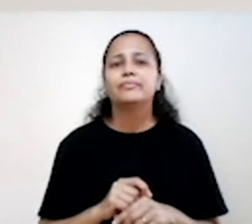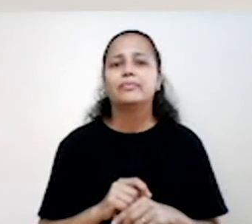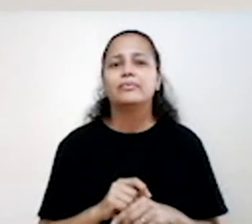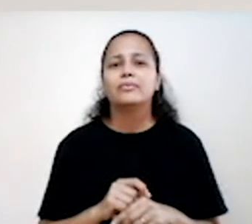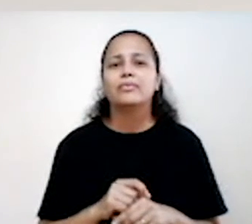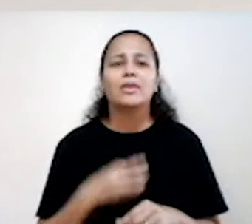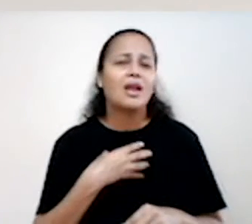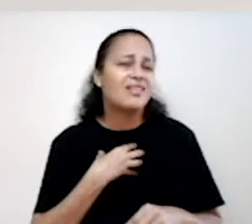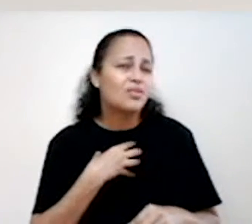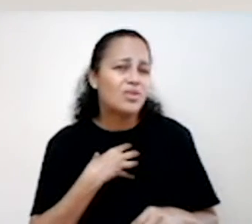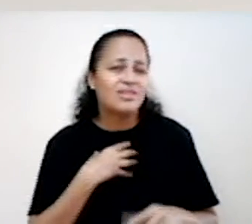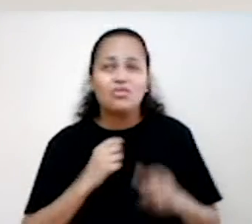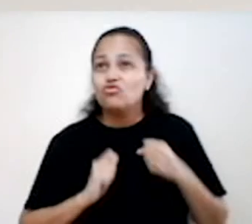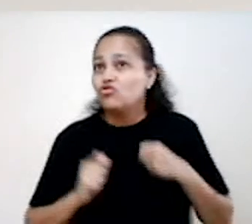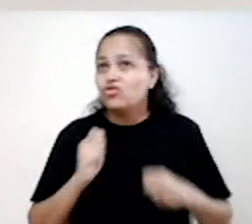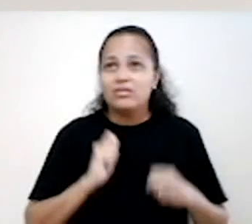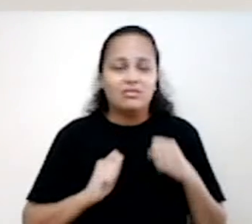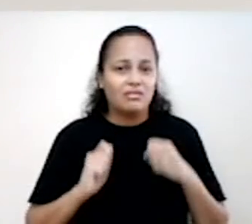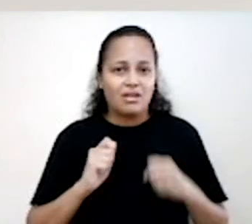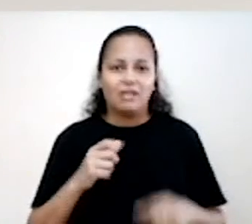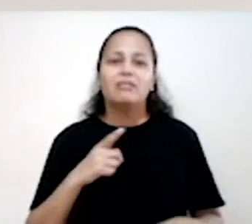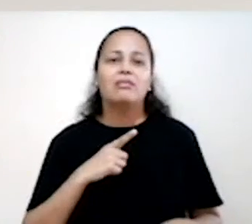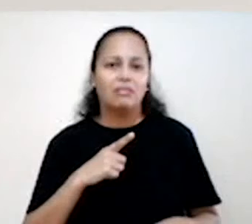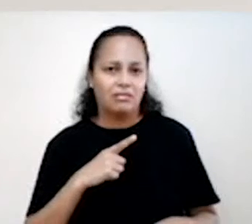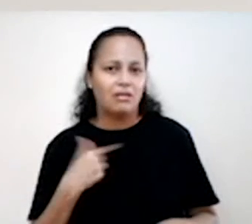estresse causa na gente.